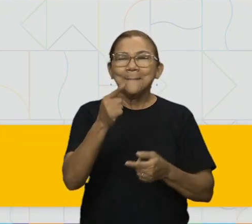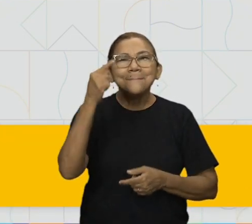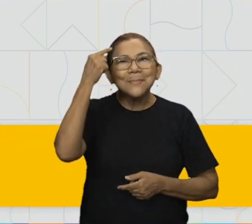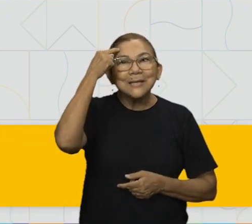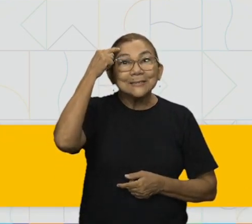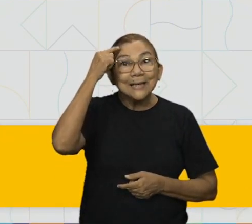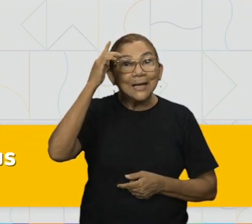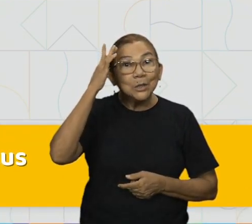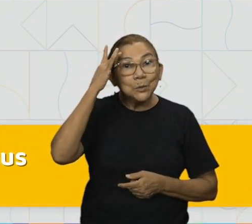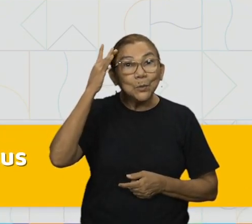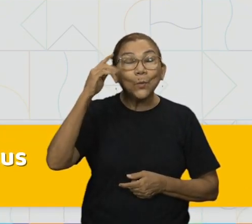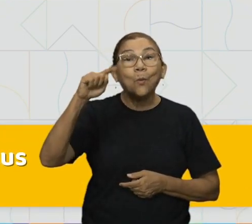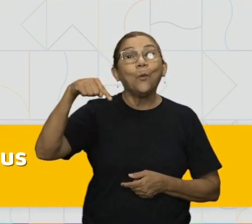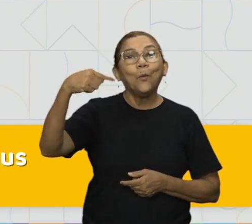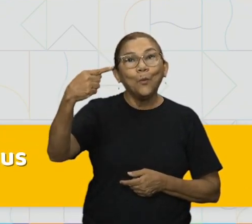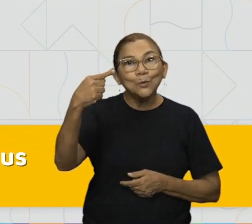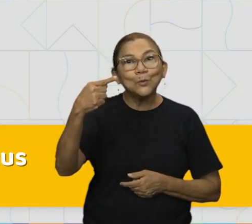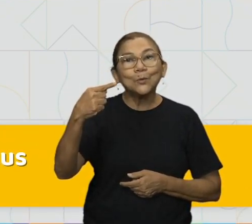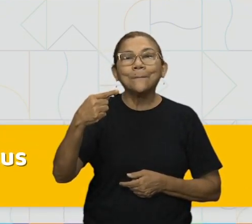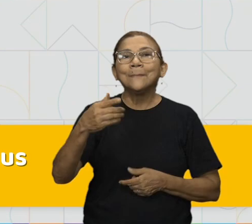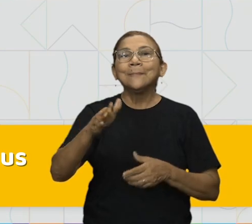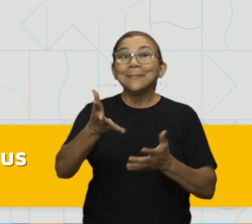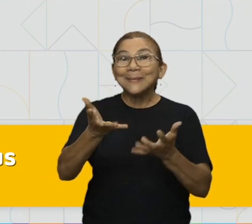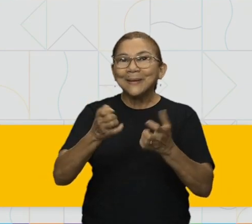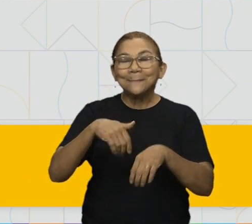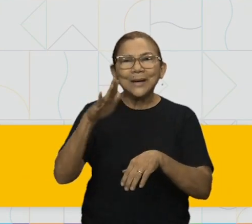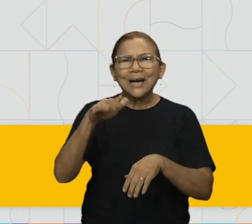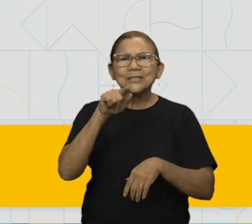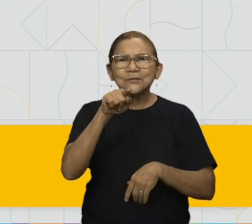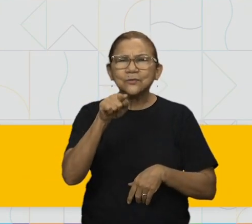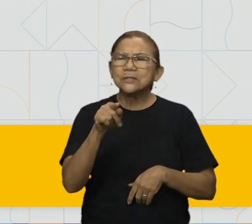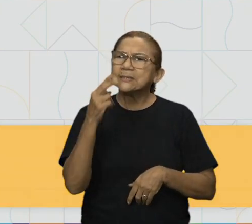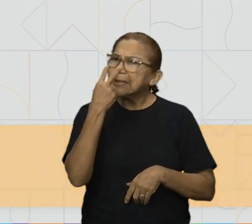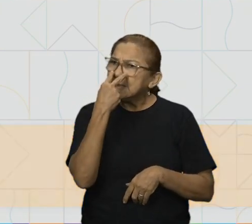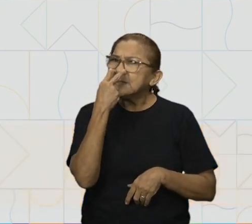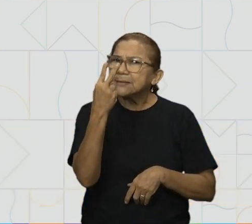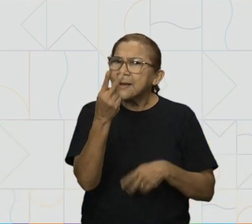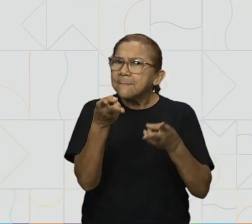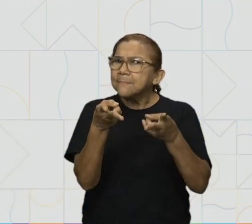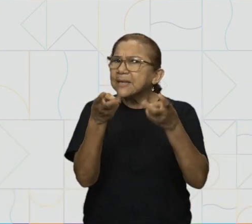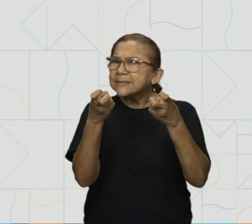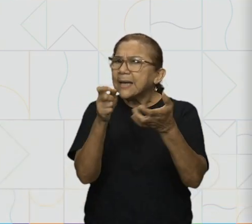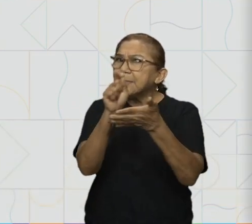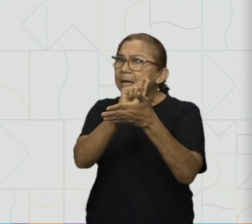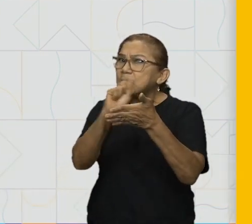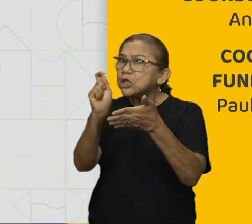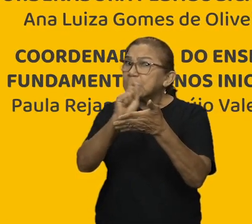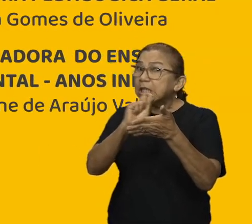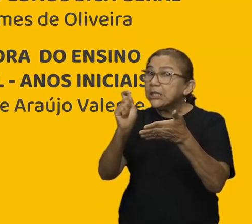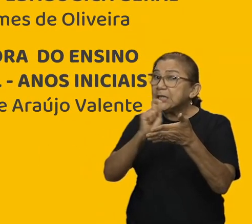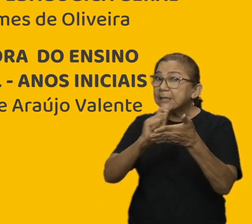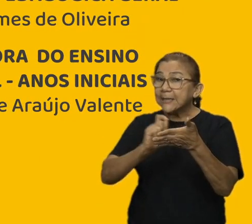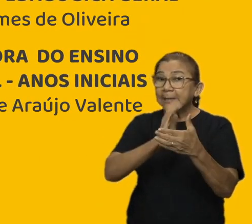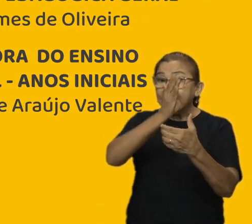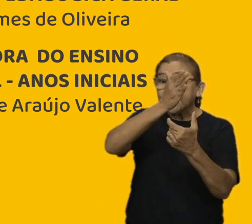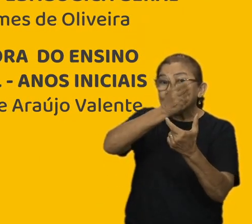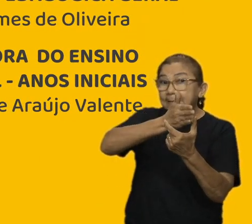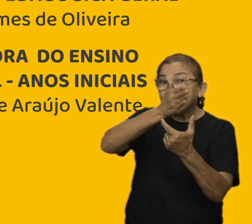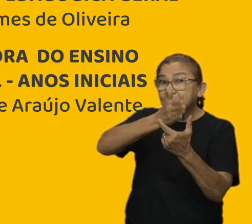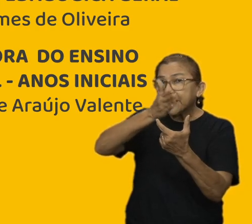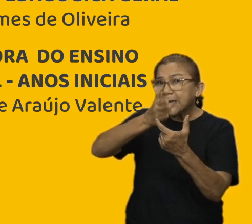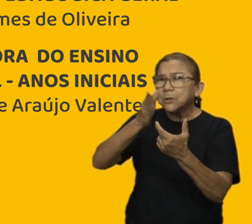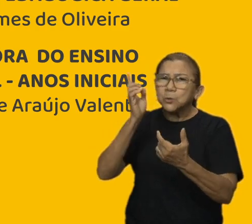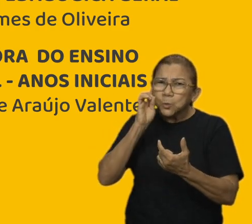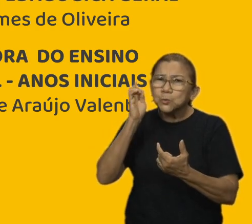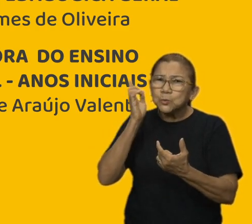e melhorem a audição de vocês ouvindo as palavras pronunciadas e percebendo os ditongos que a gente fala todos